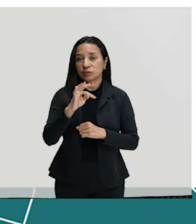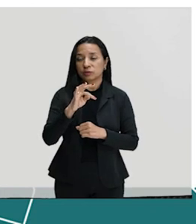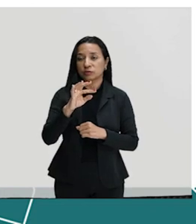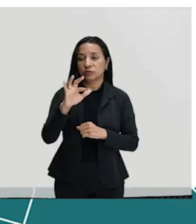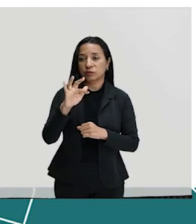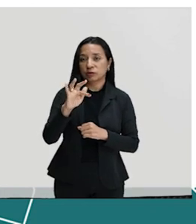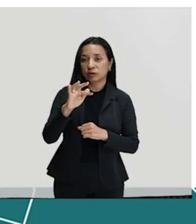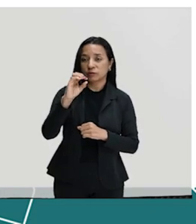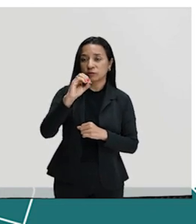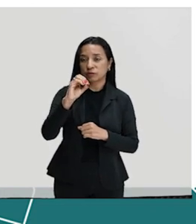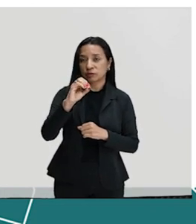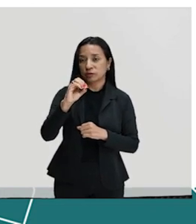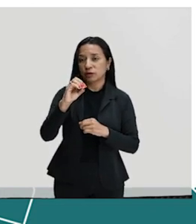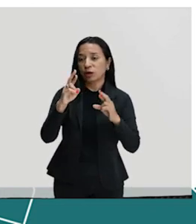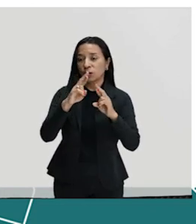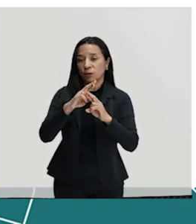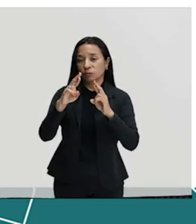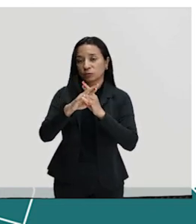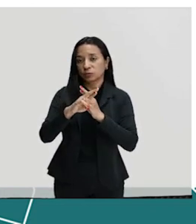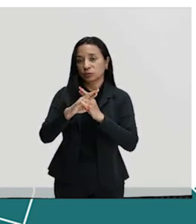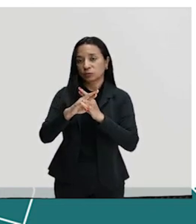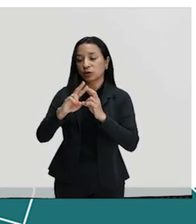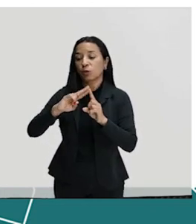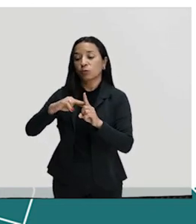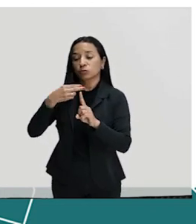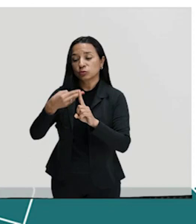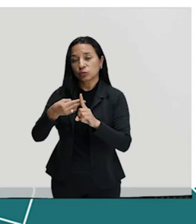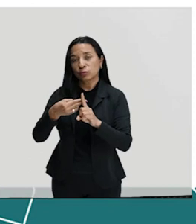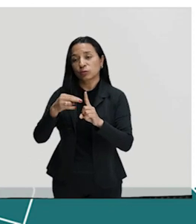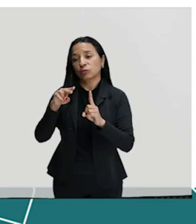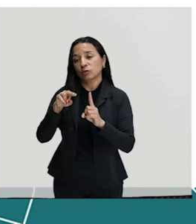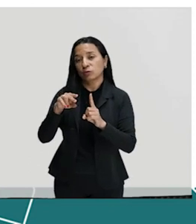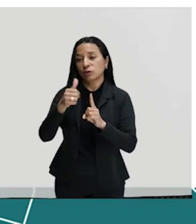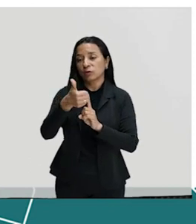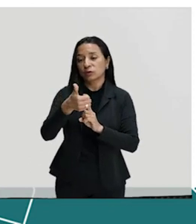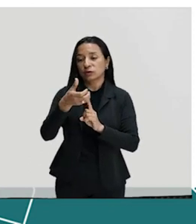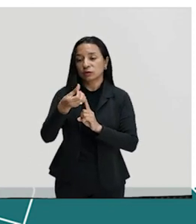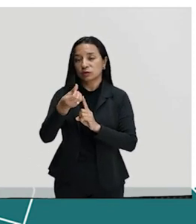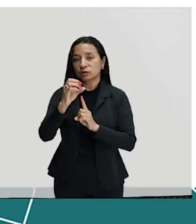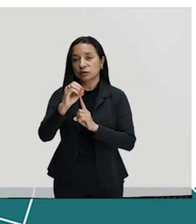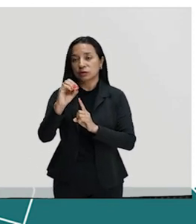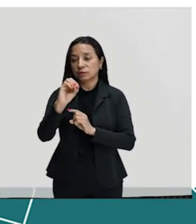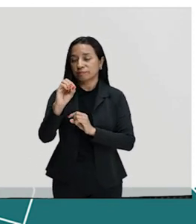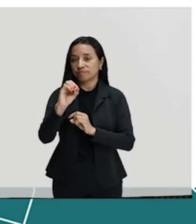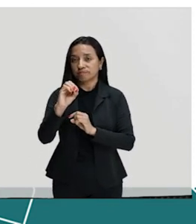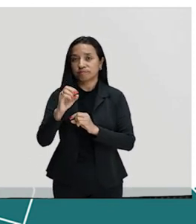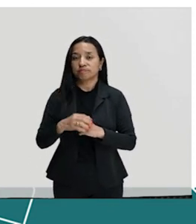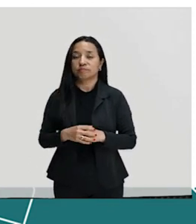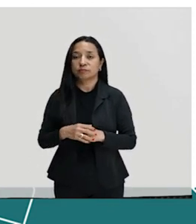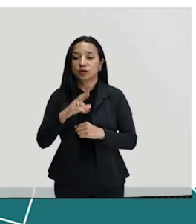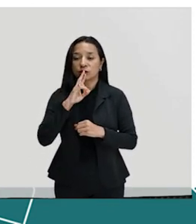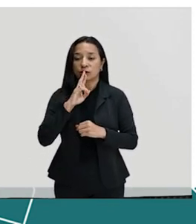dobro né correspondente ao dobro dela em céus vai ser ser de 160º